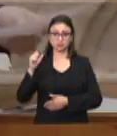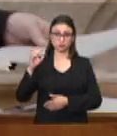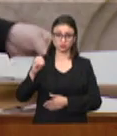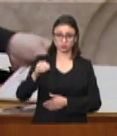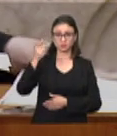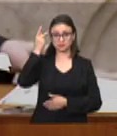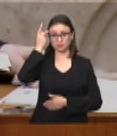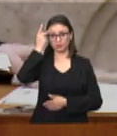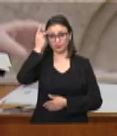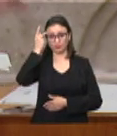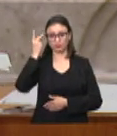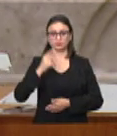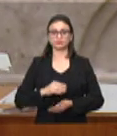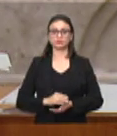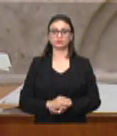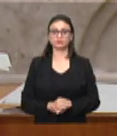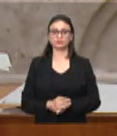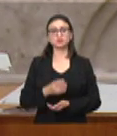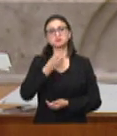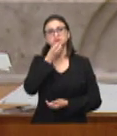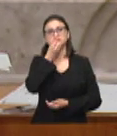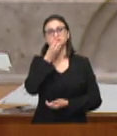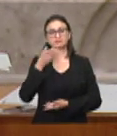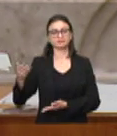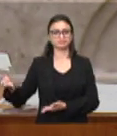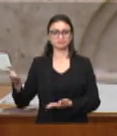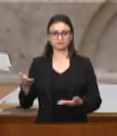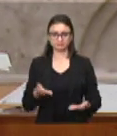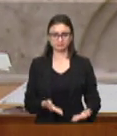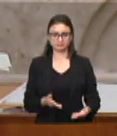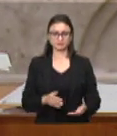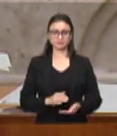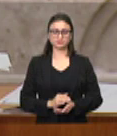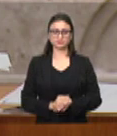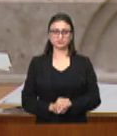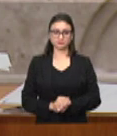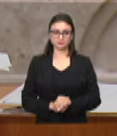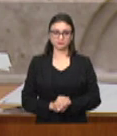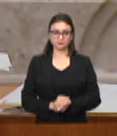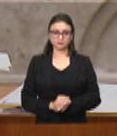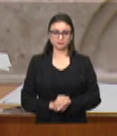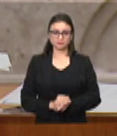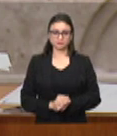STF, sentados nas poltronas cor de caramelo.